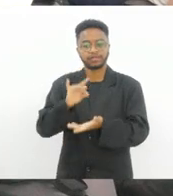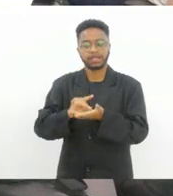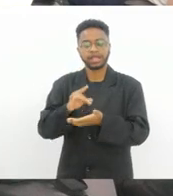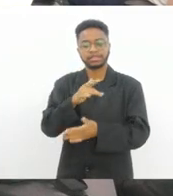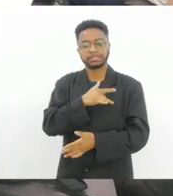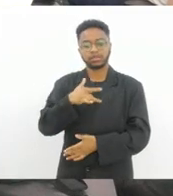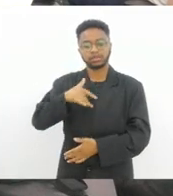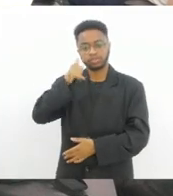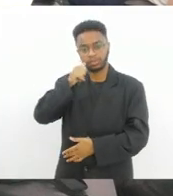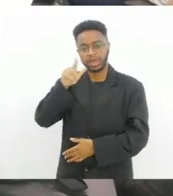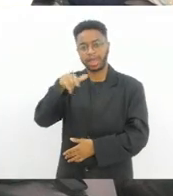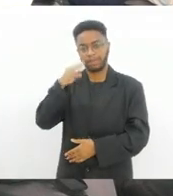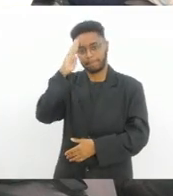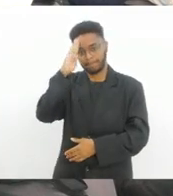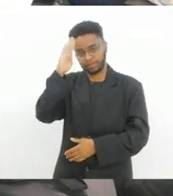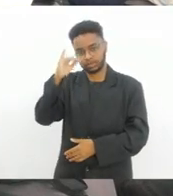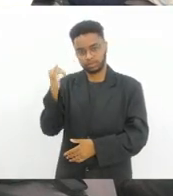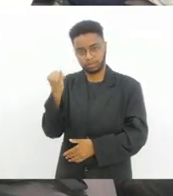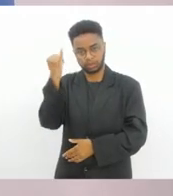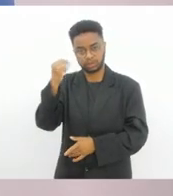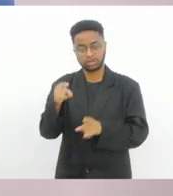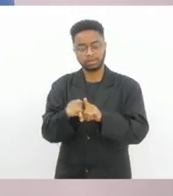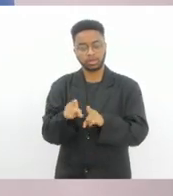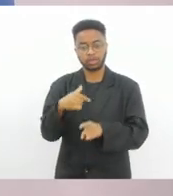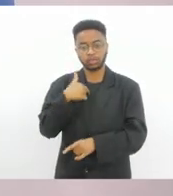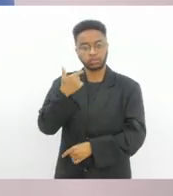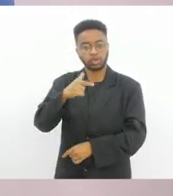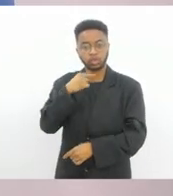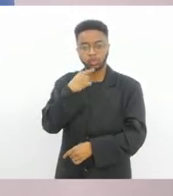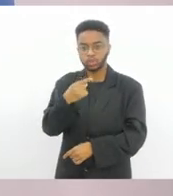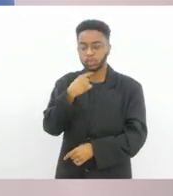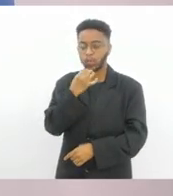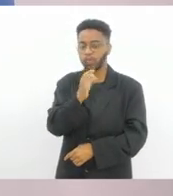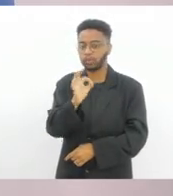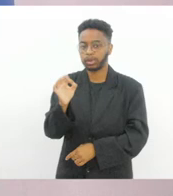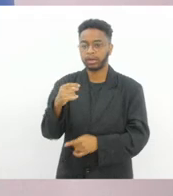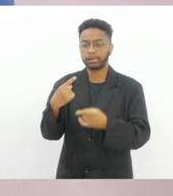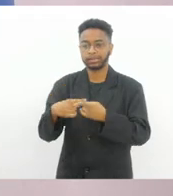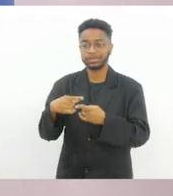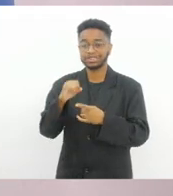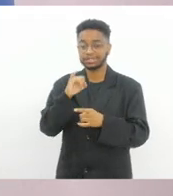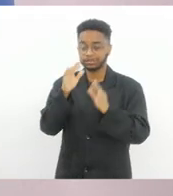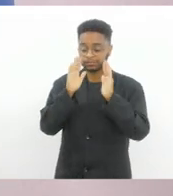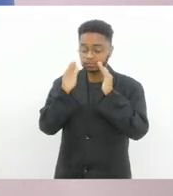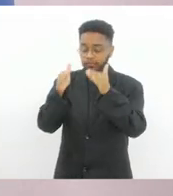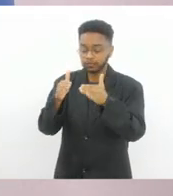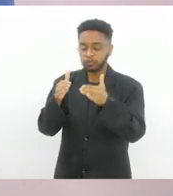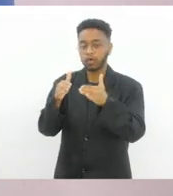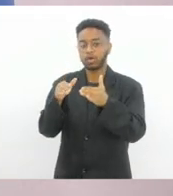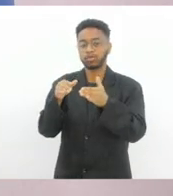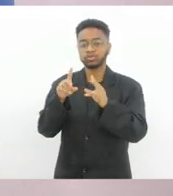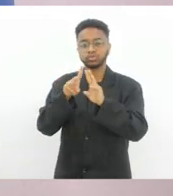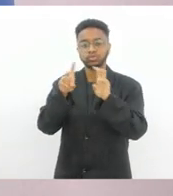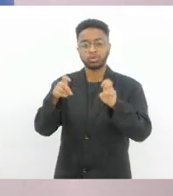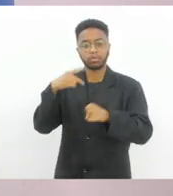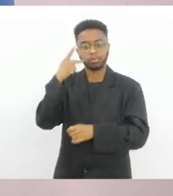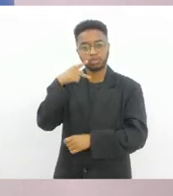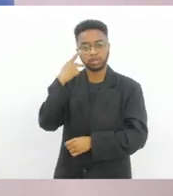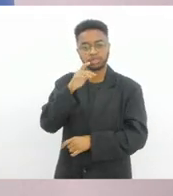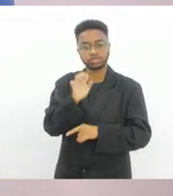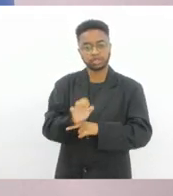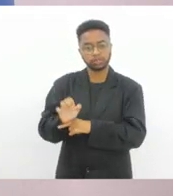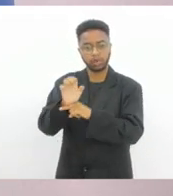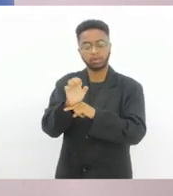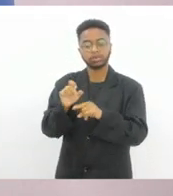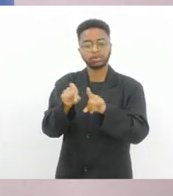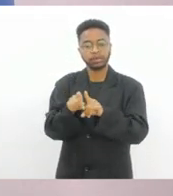como prioridade. E eu não tenho dúvida que um olhar central sobre a política de Estado, a política